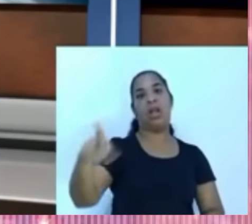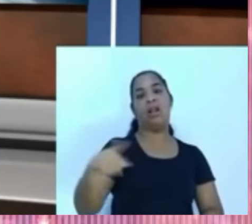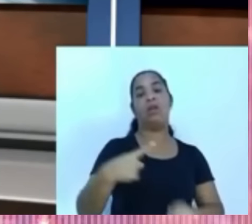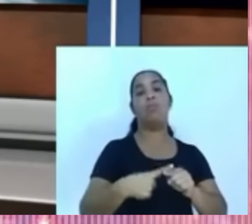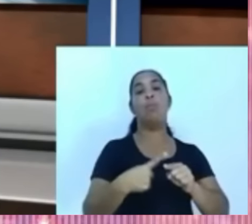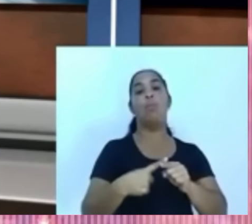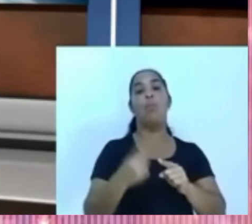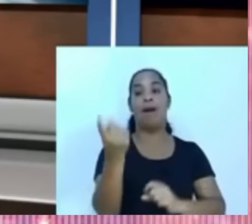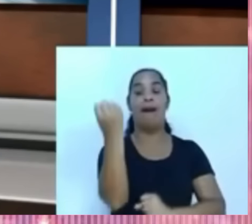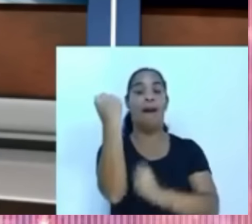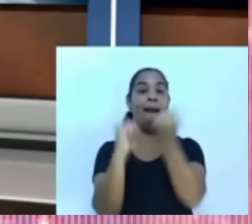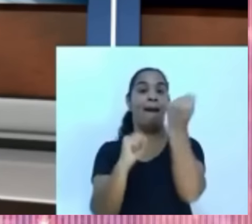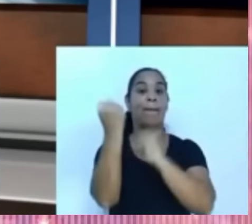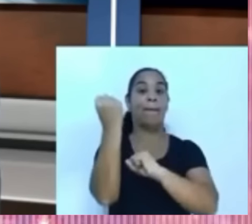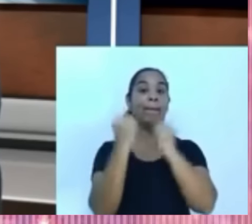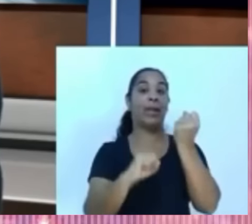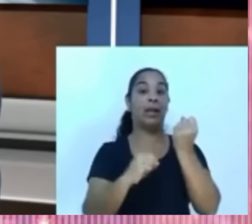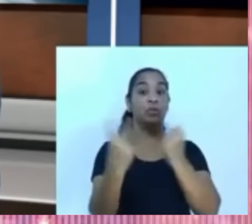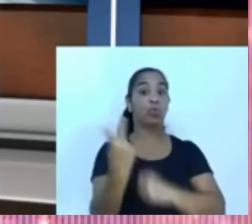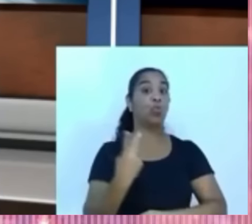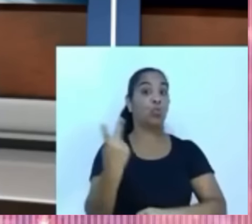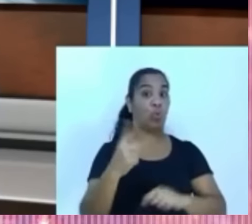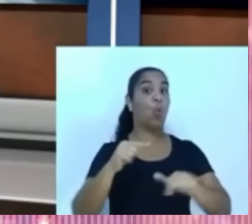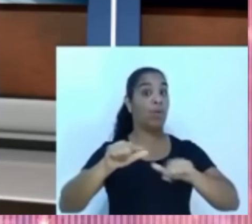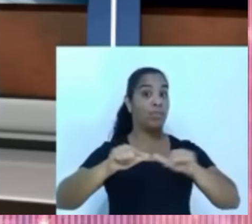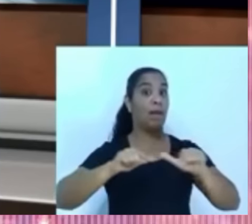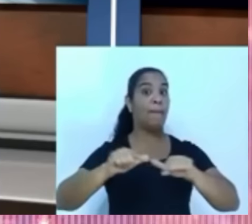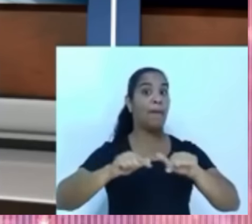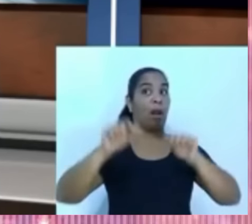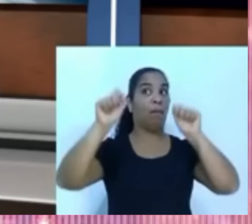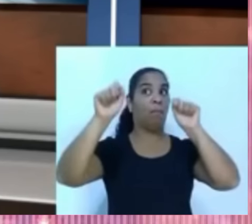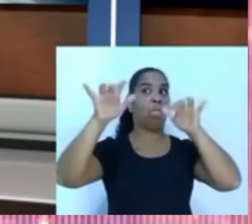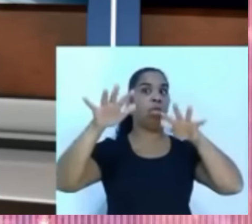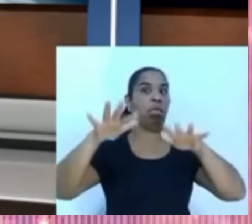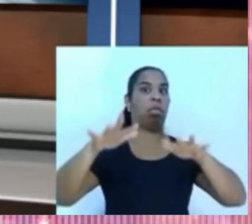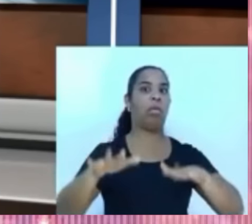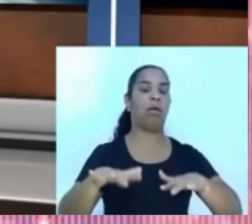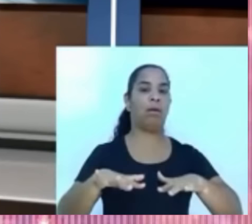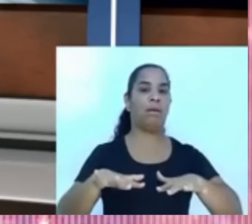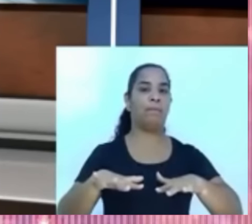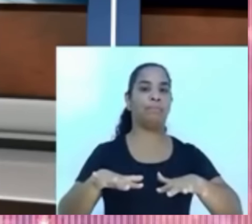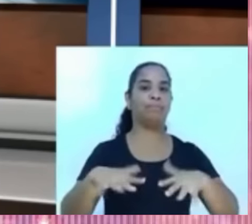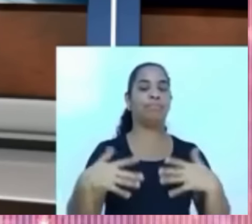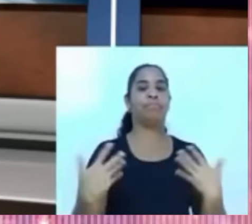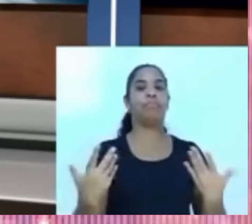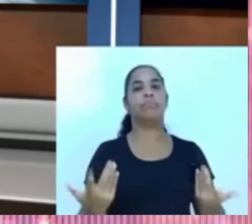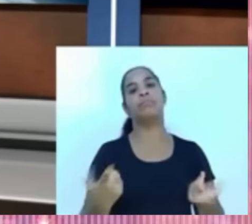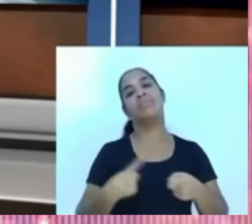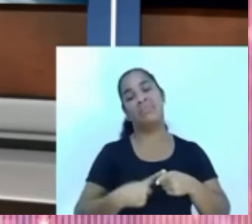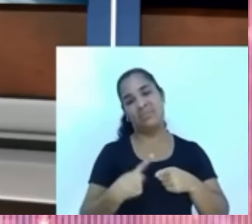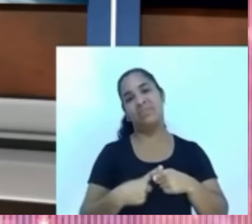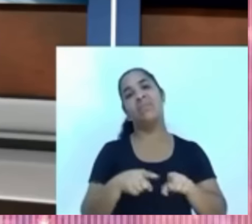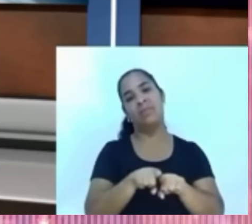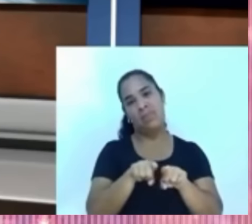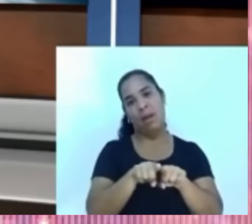ambos trabalhavam a situação caótica de uma situação também